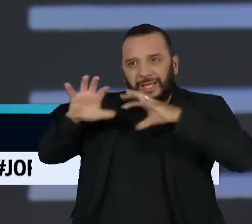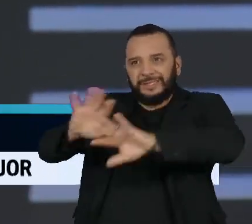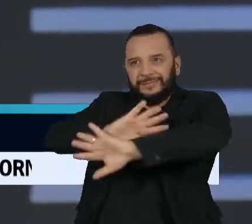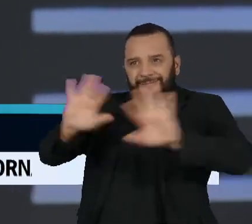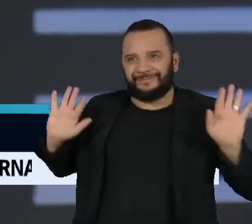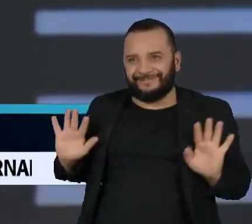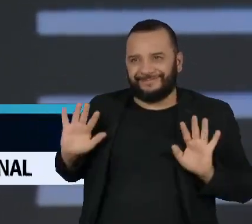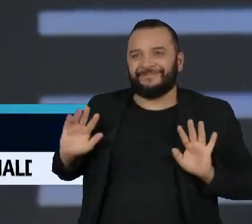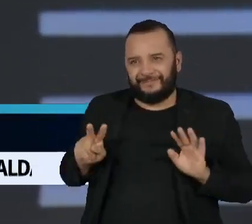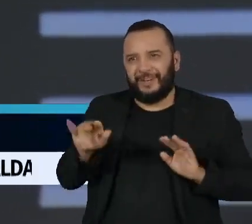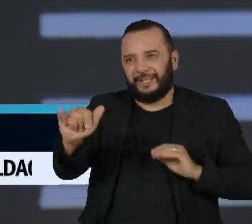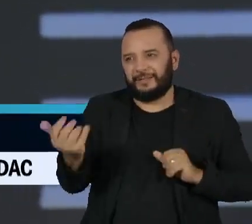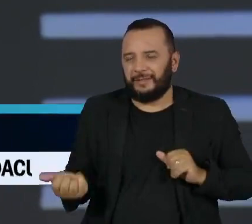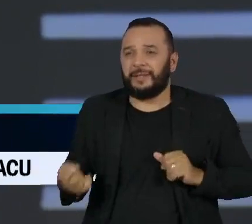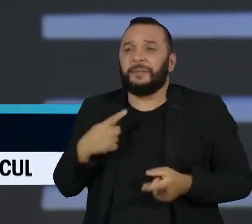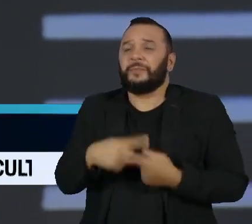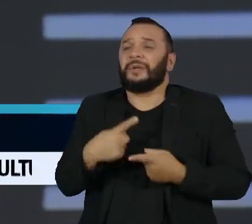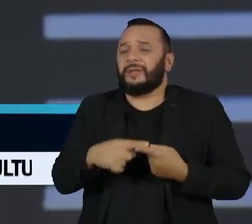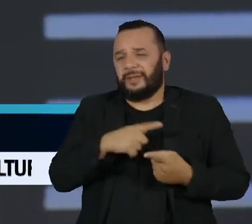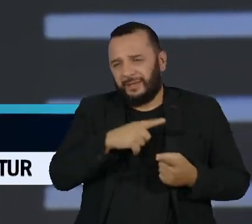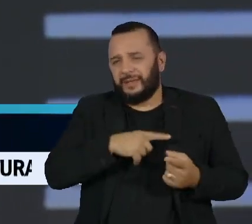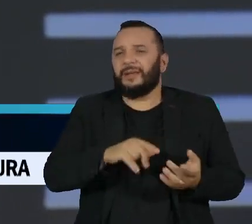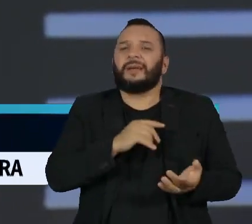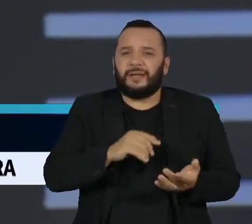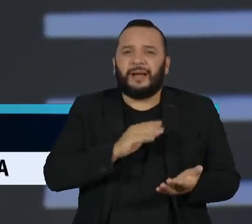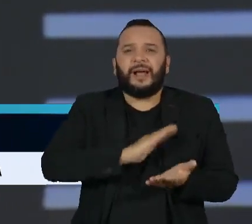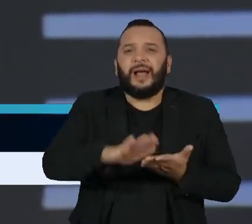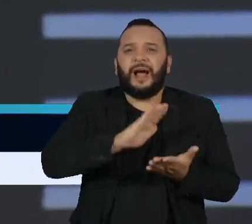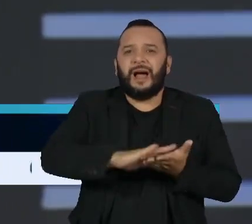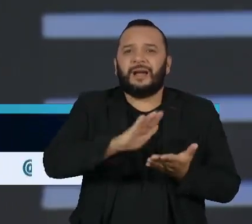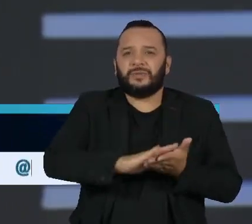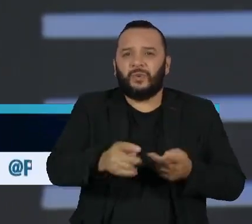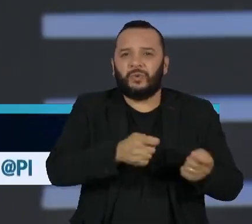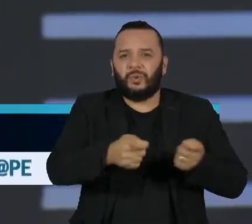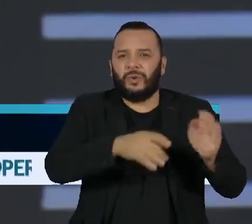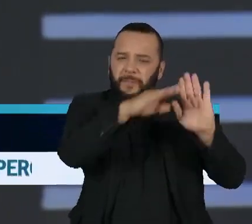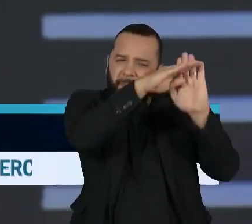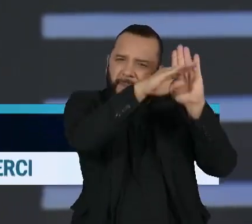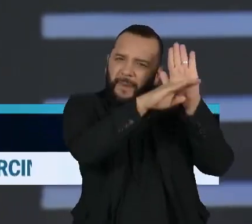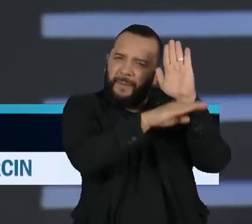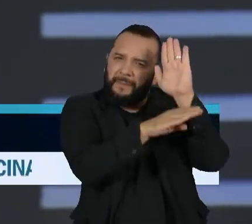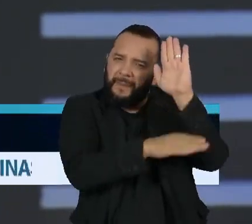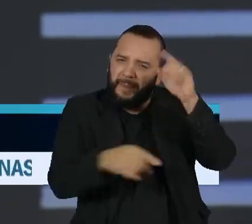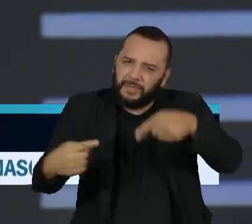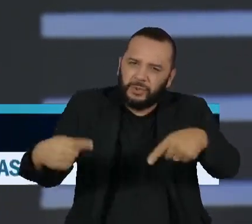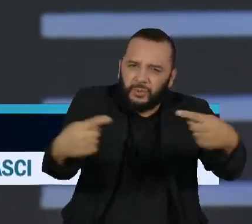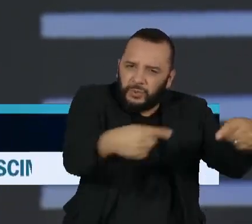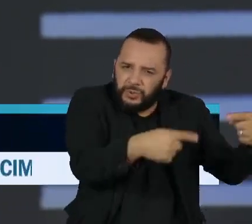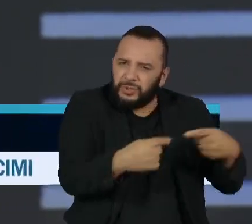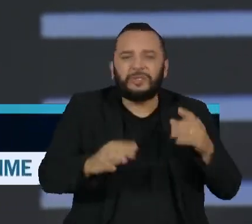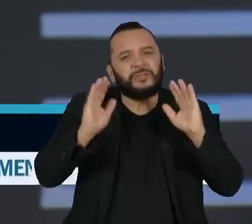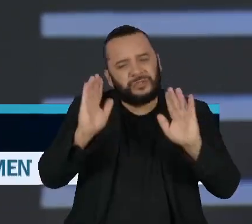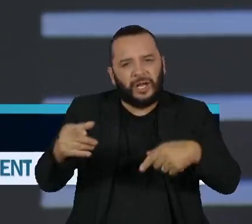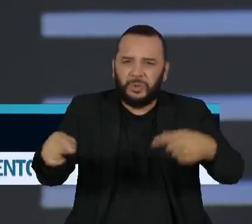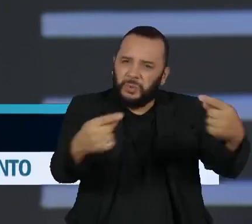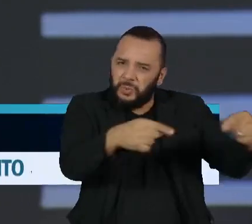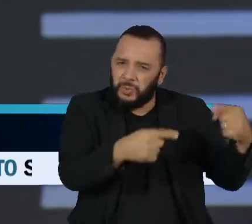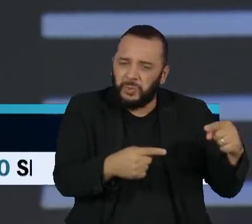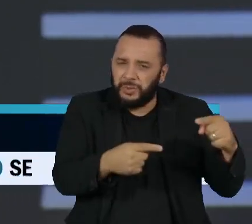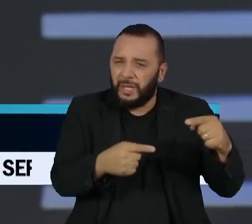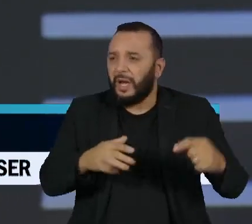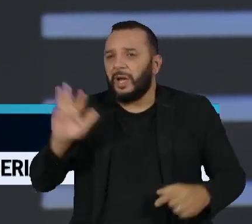uma construção coletiva de todos os partidos. E o governo do presidente Lula fez vetos